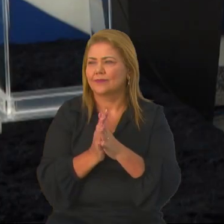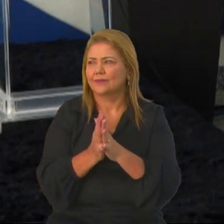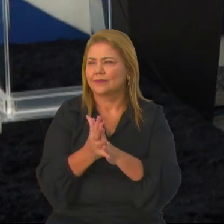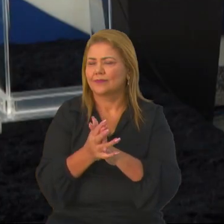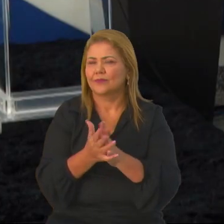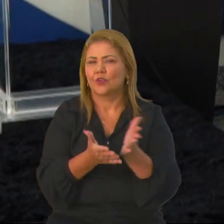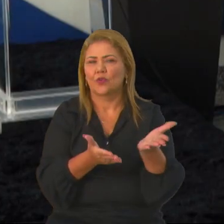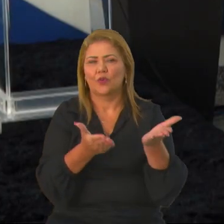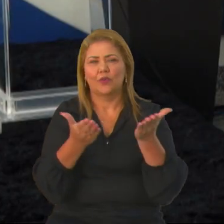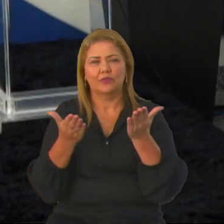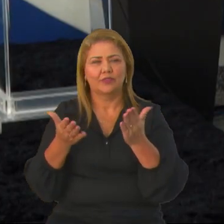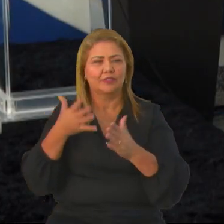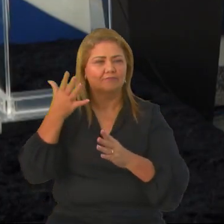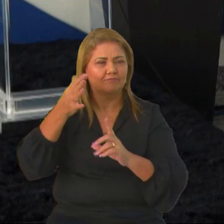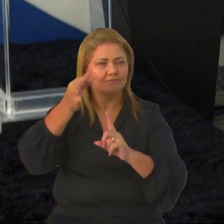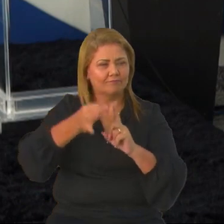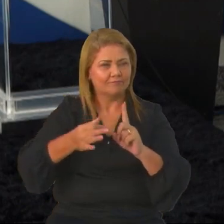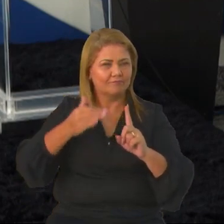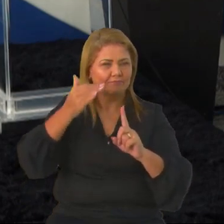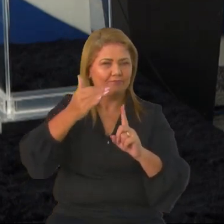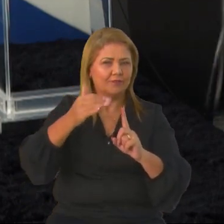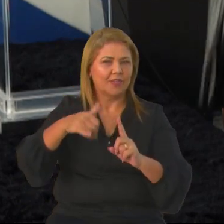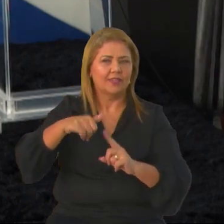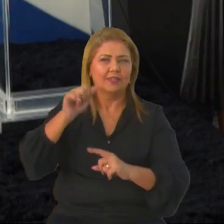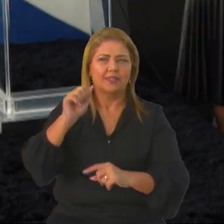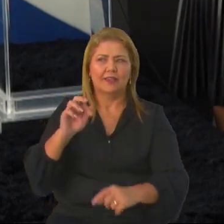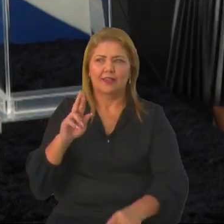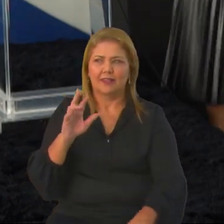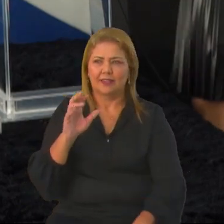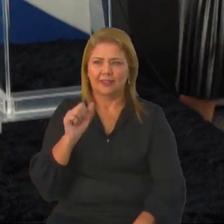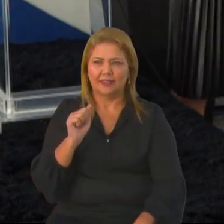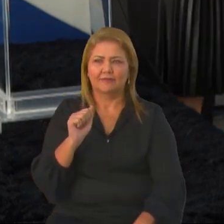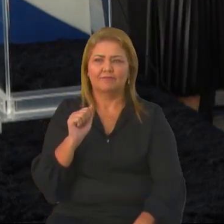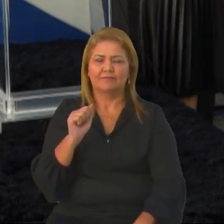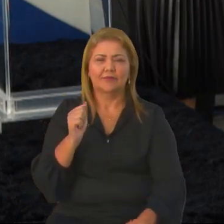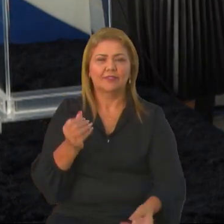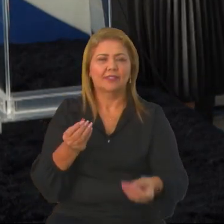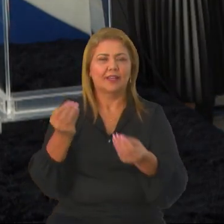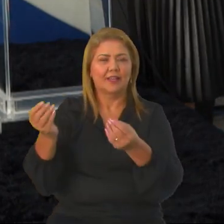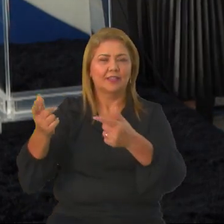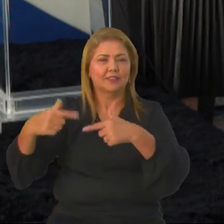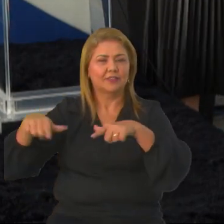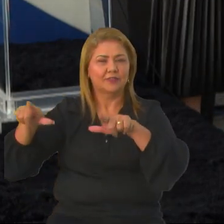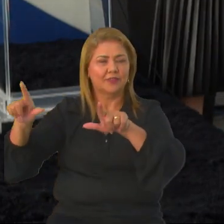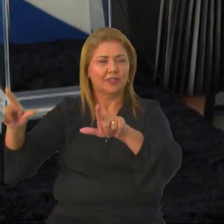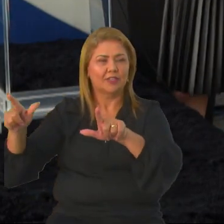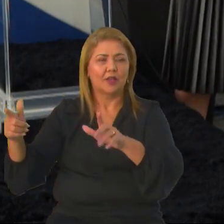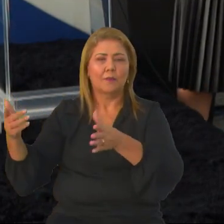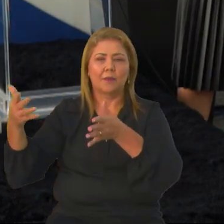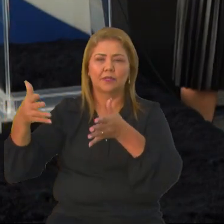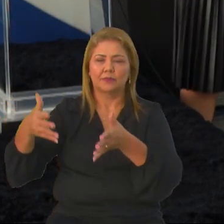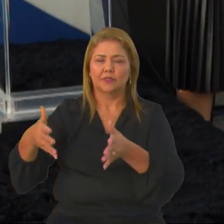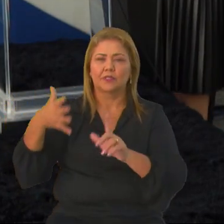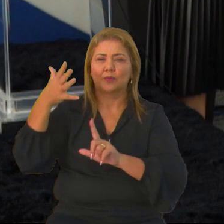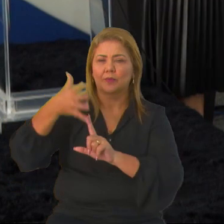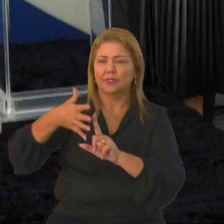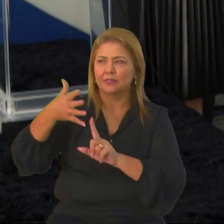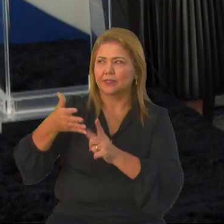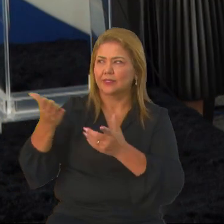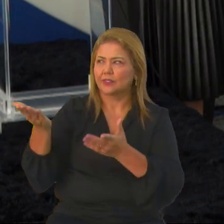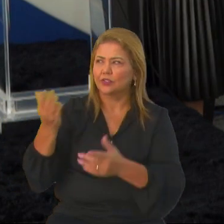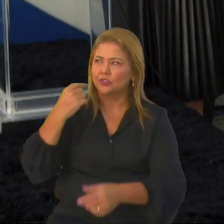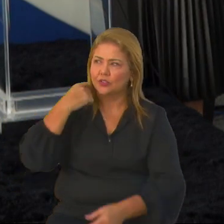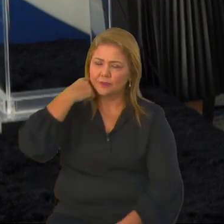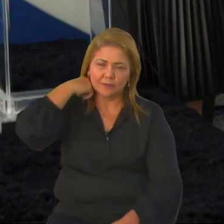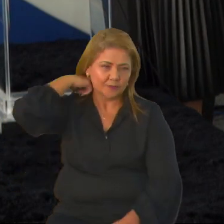Convidamos à frente a desembargadora Yara Teixeira Rios para fazer a entrega do certificado de participação à palestrante. E